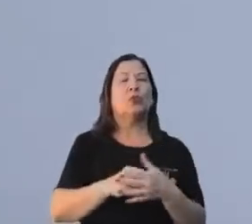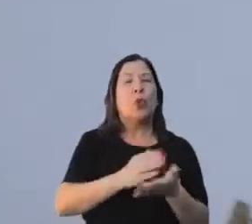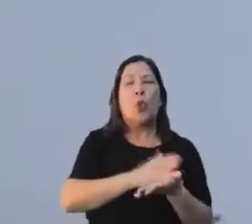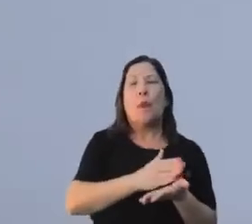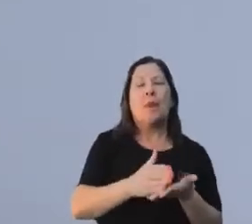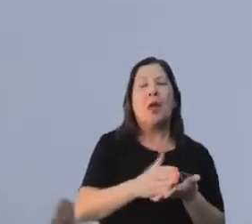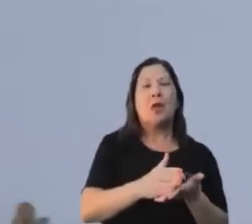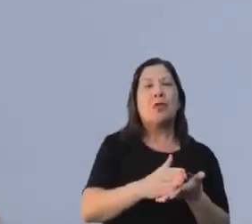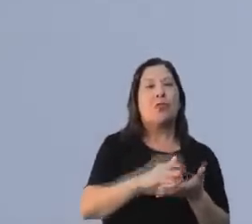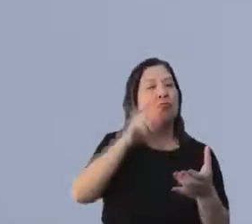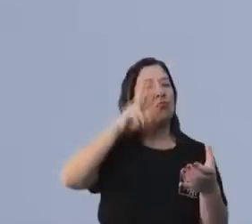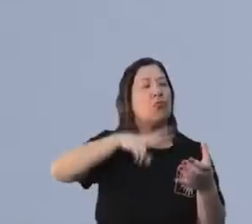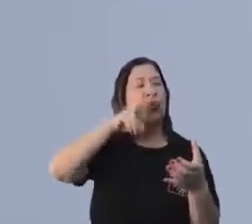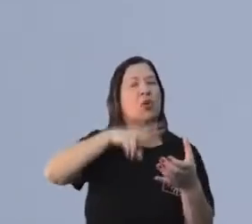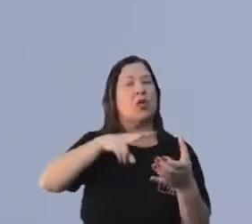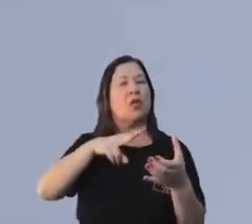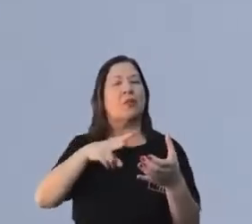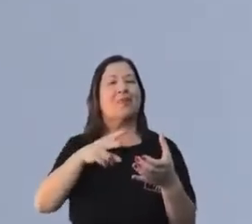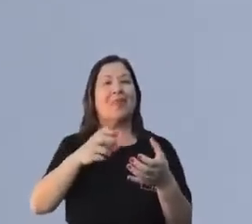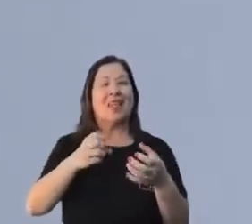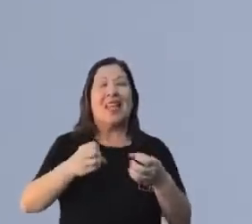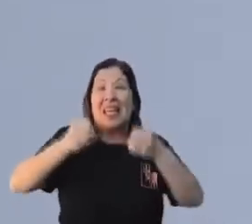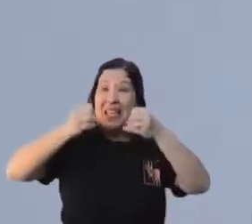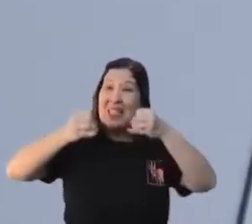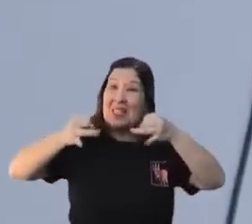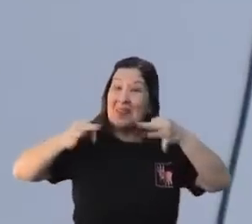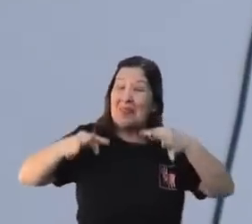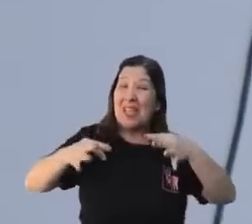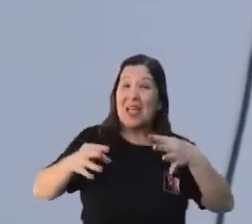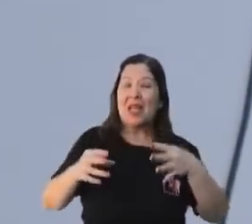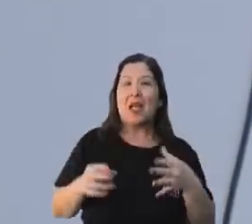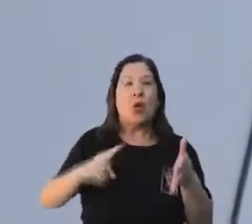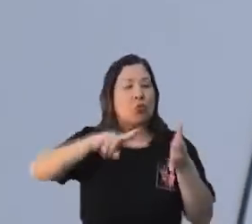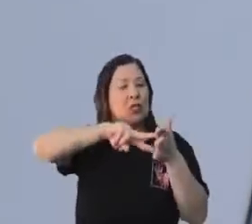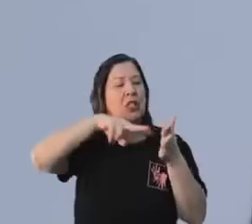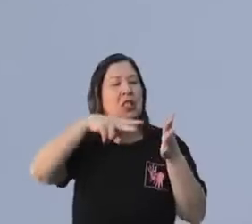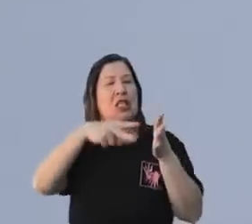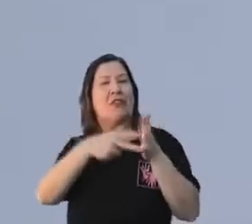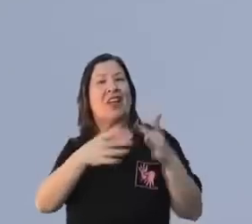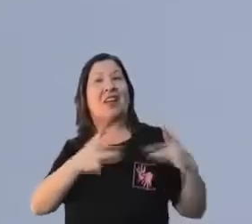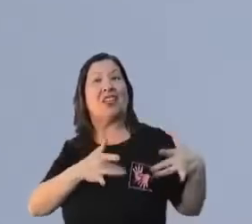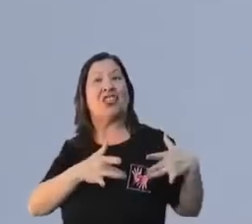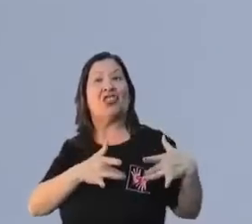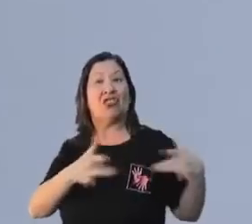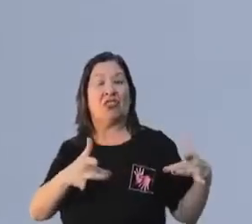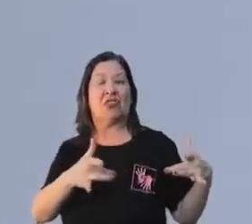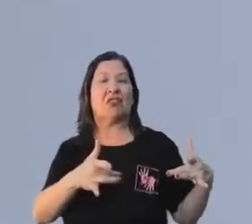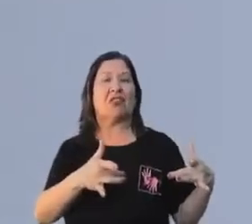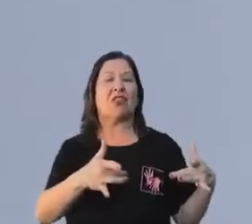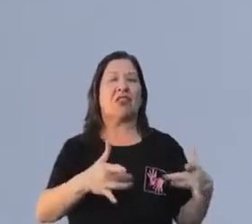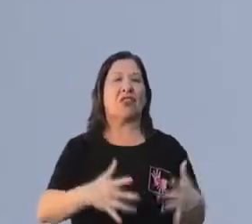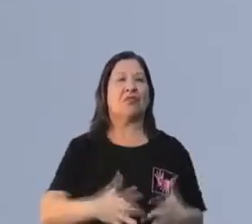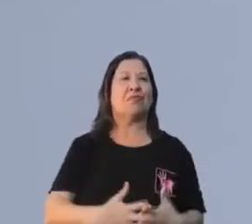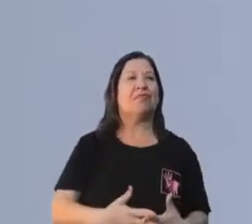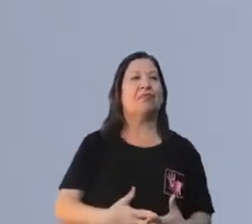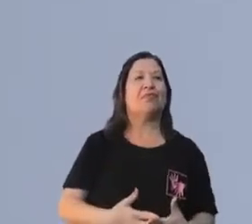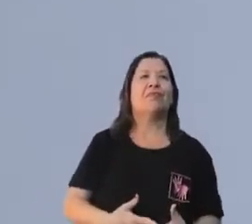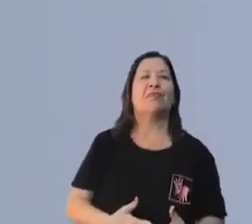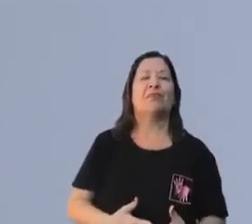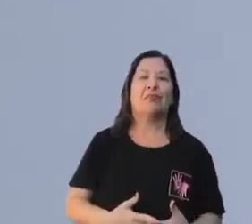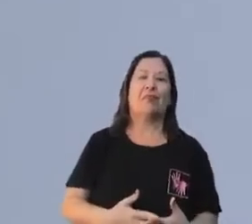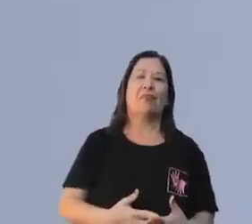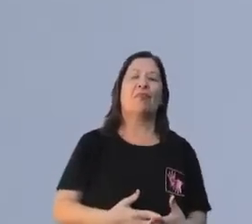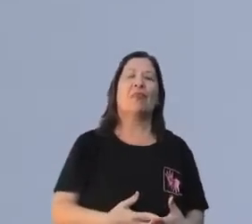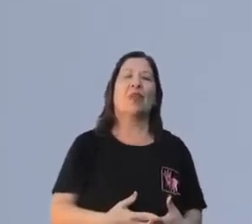que é generosidade. E se você quer aprender sobre generosidade, a ilustração é muito